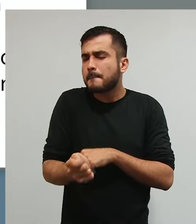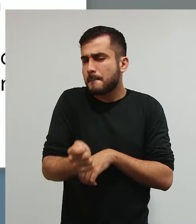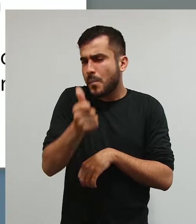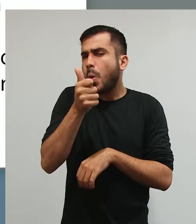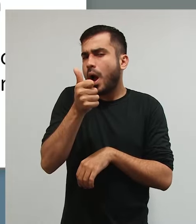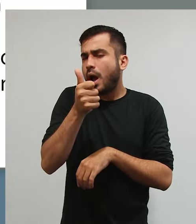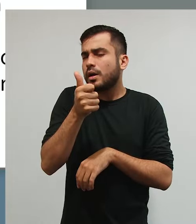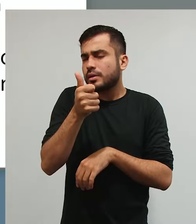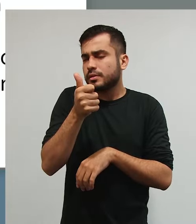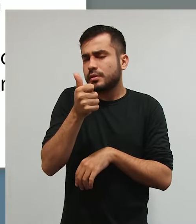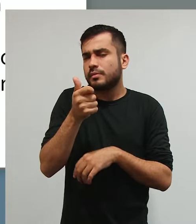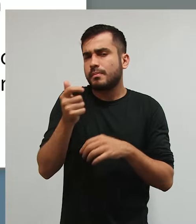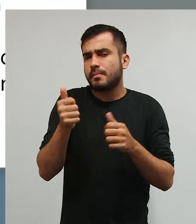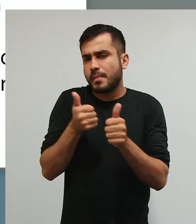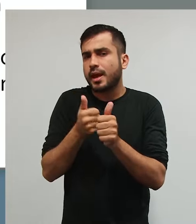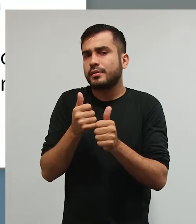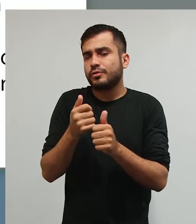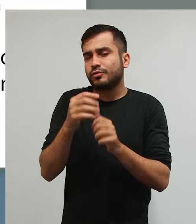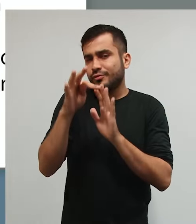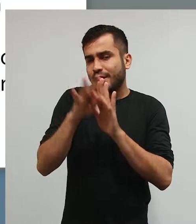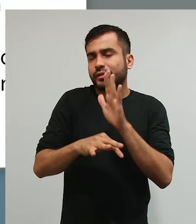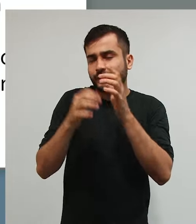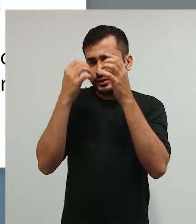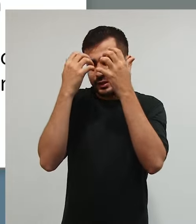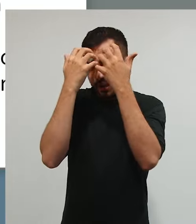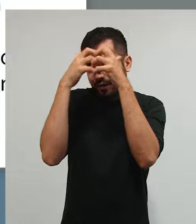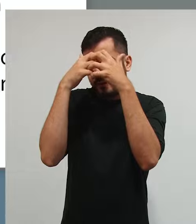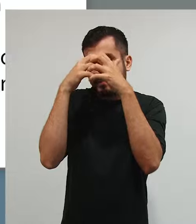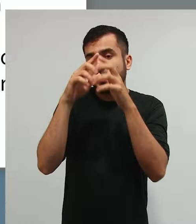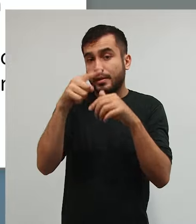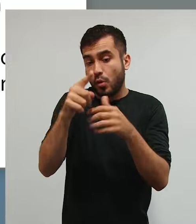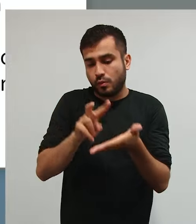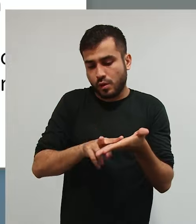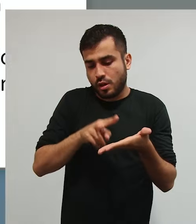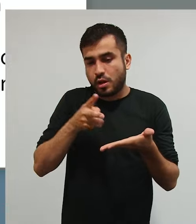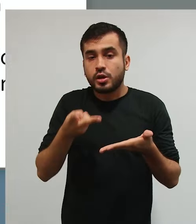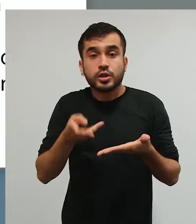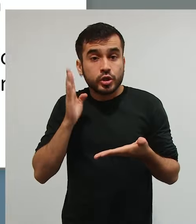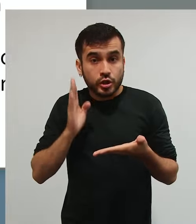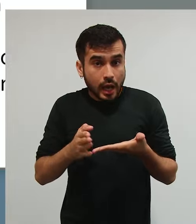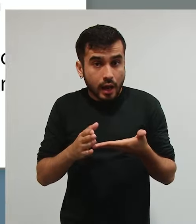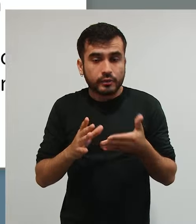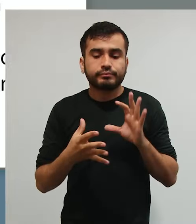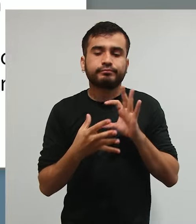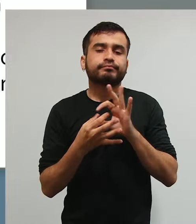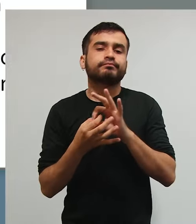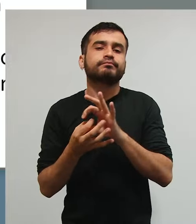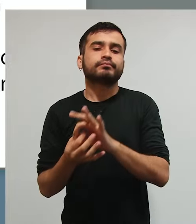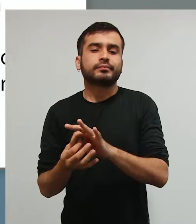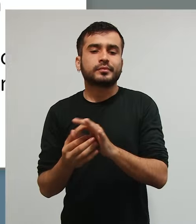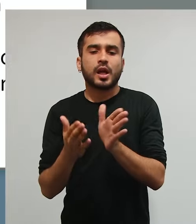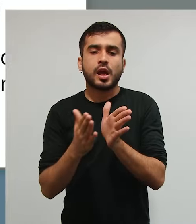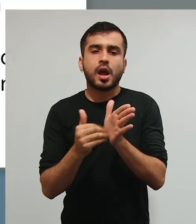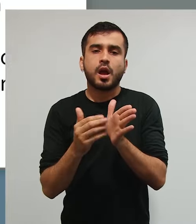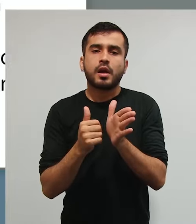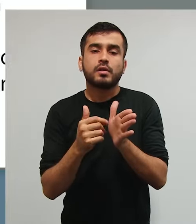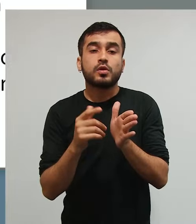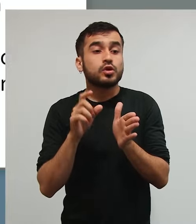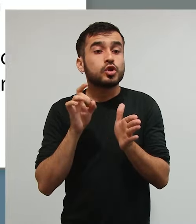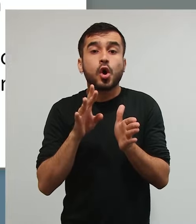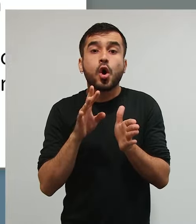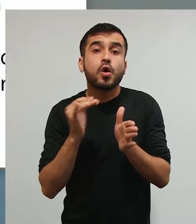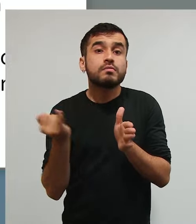que você registrou em um texto, que aí vai estar chegando próximo ao texto reflexivo, tá? Então, depois que